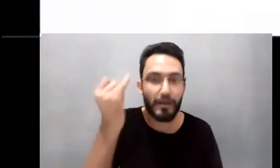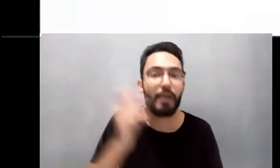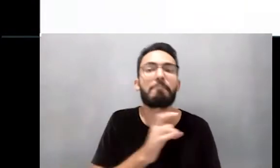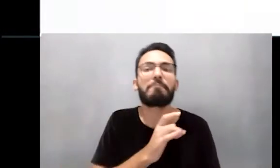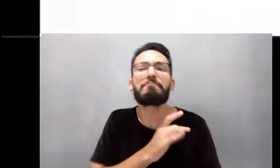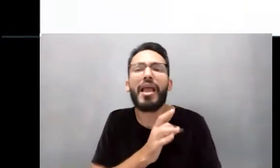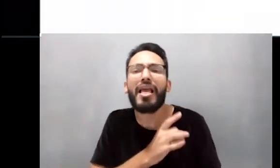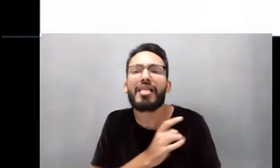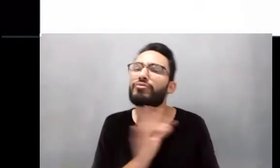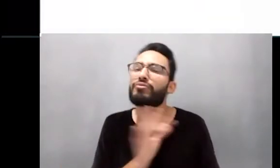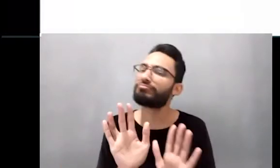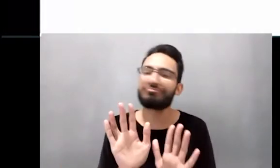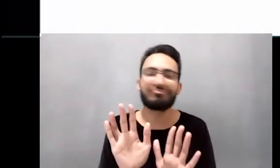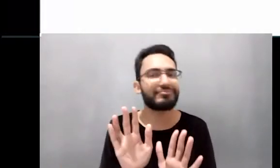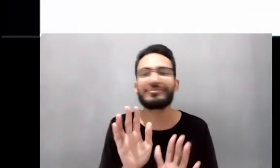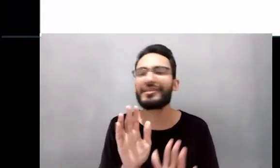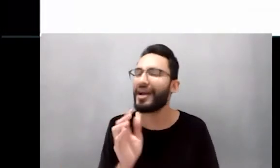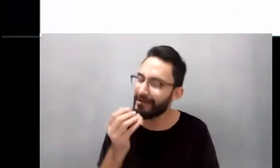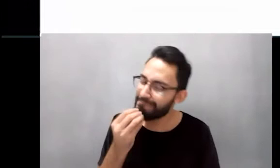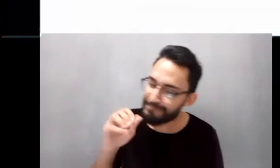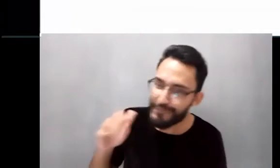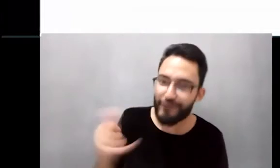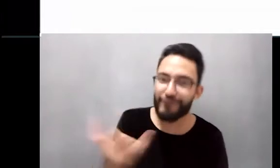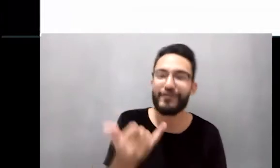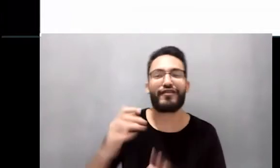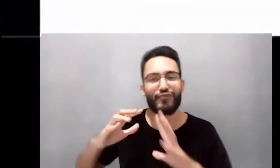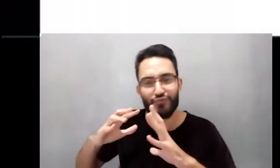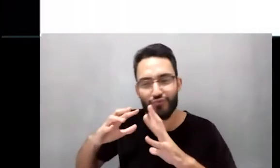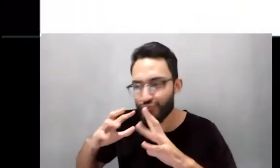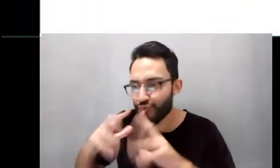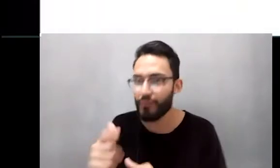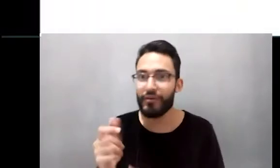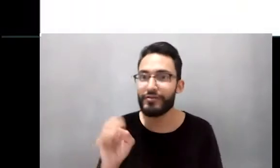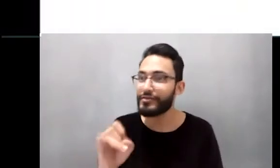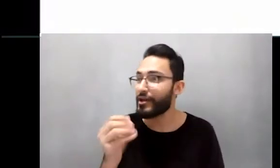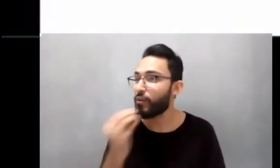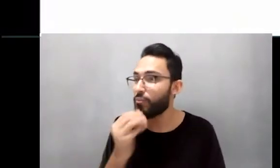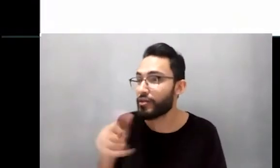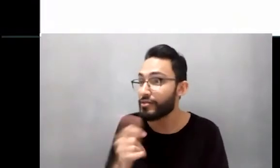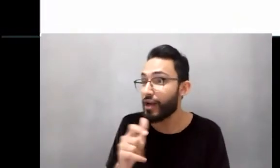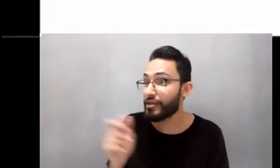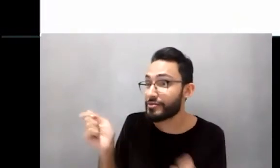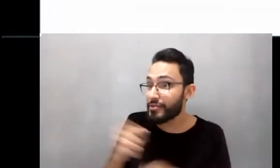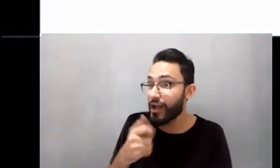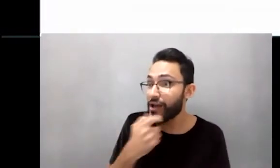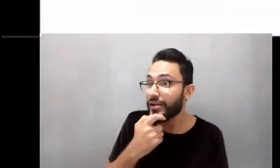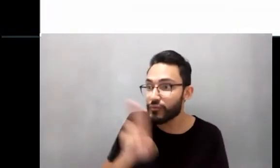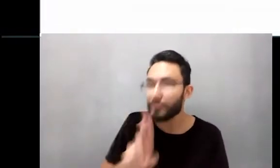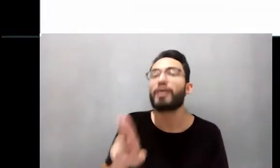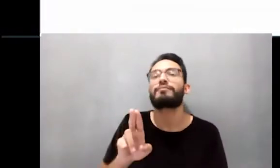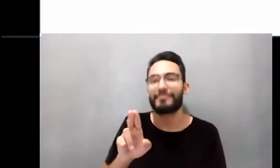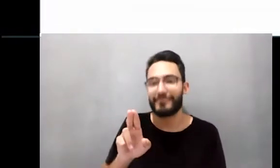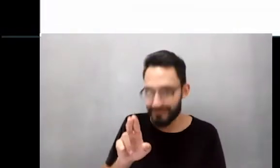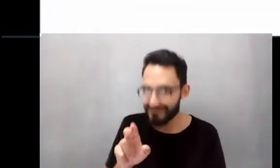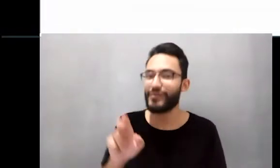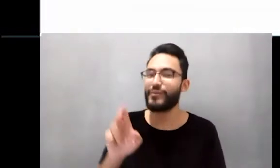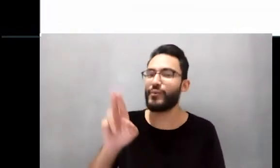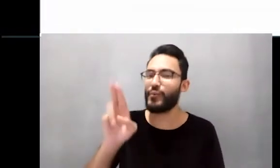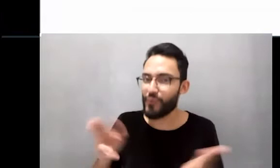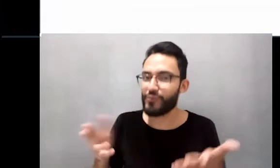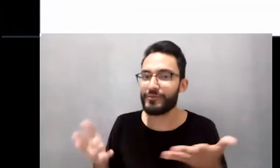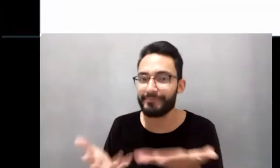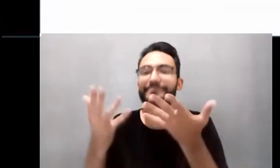medo de falar e que aproveite todas as oportunidades que aparecerem de falar, para que a coisa fique natural.